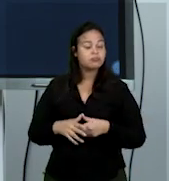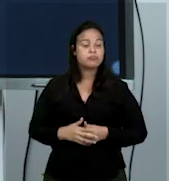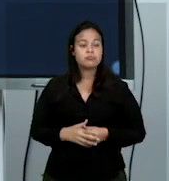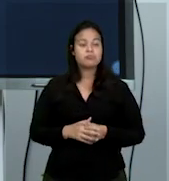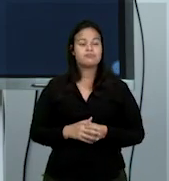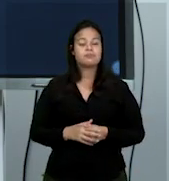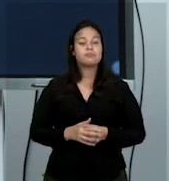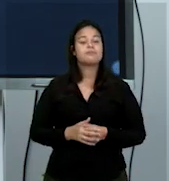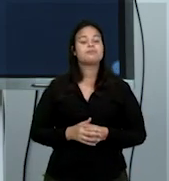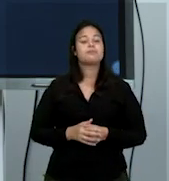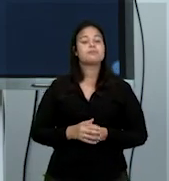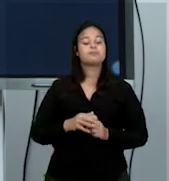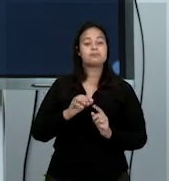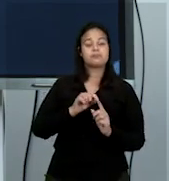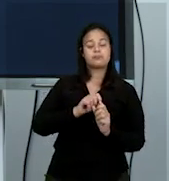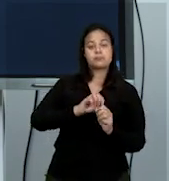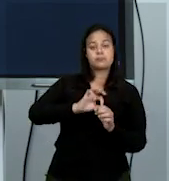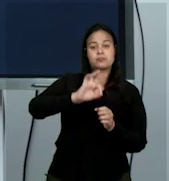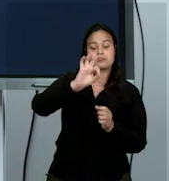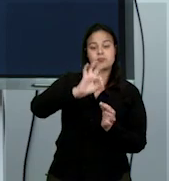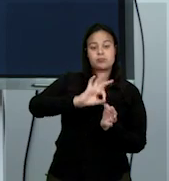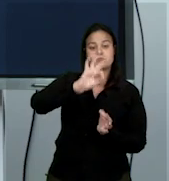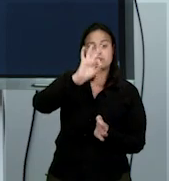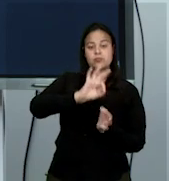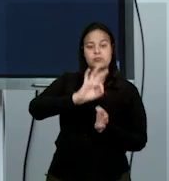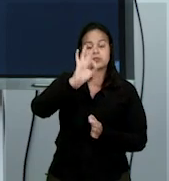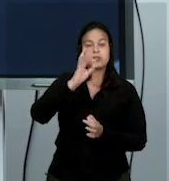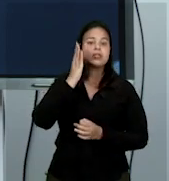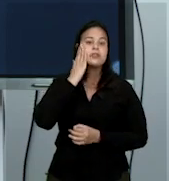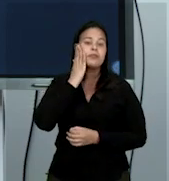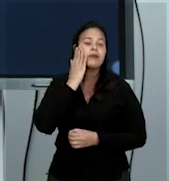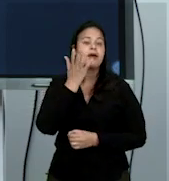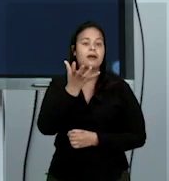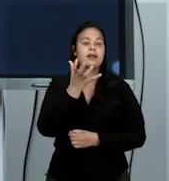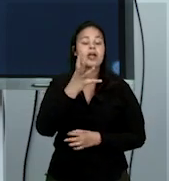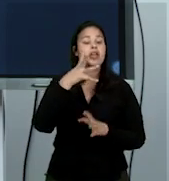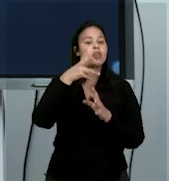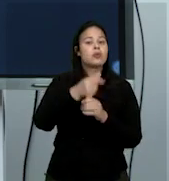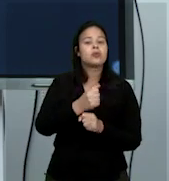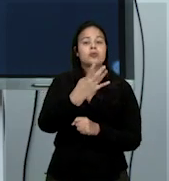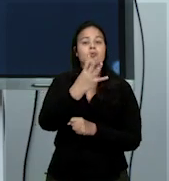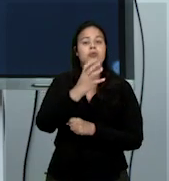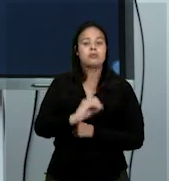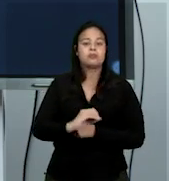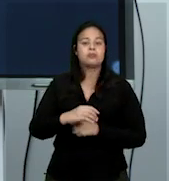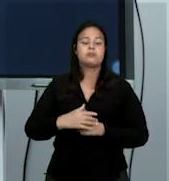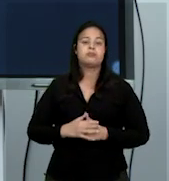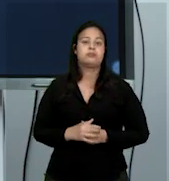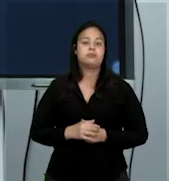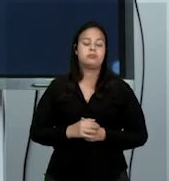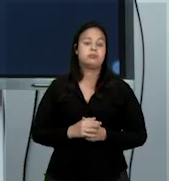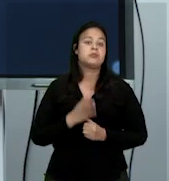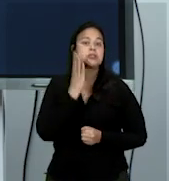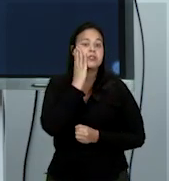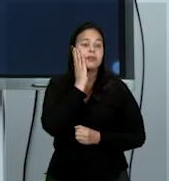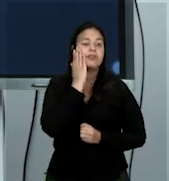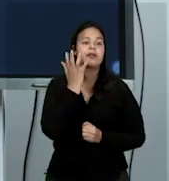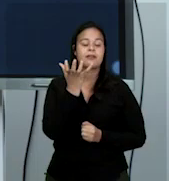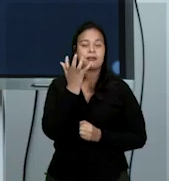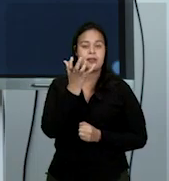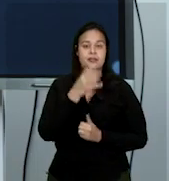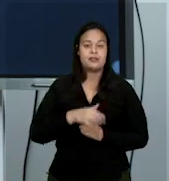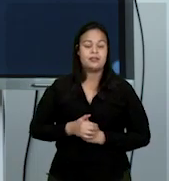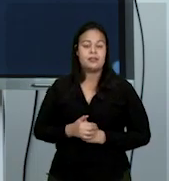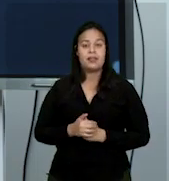E ele quer saber, né? Eu sei tudo também, sei que tudo é 40. E ele quer saber esse pedacinho aqui,